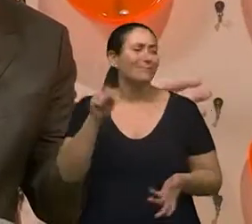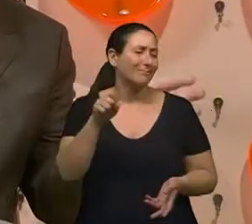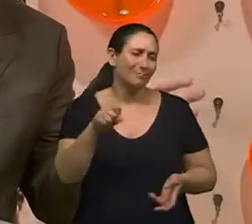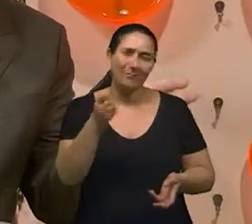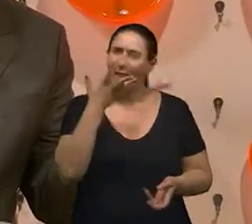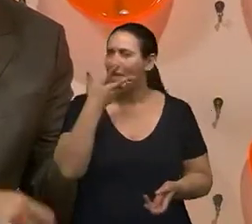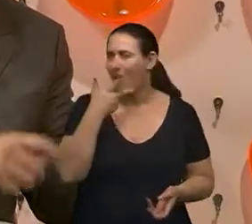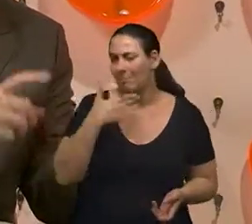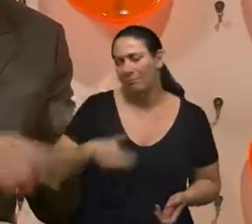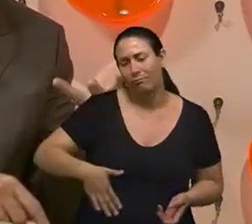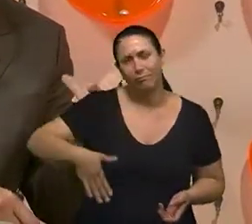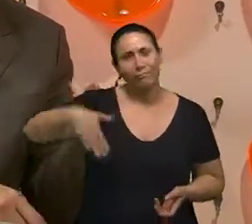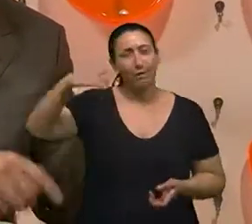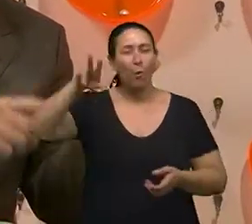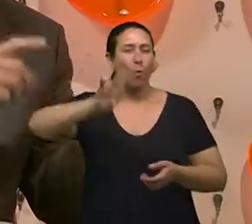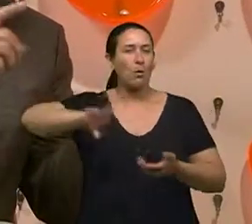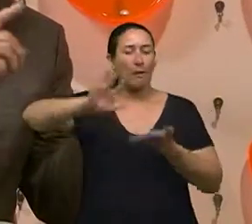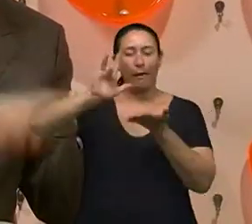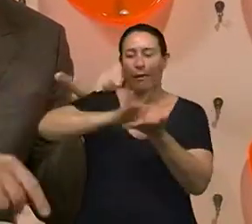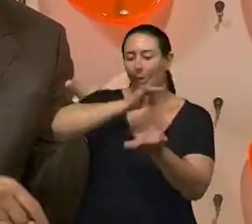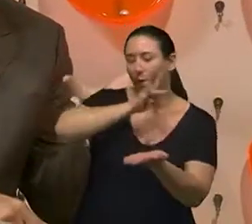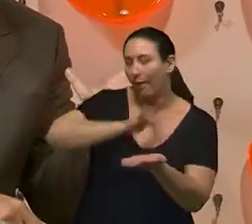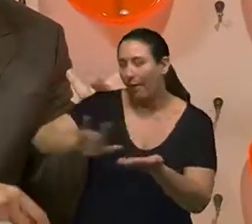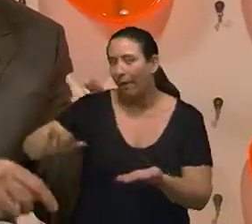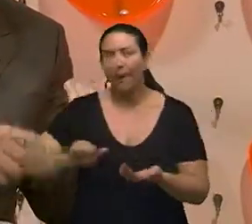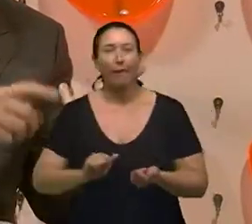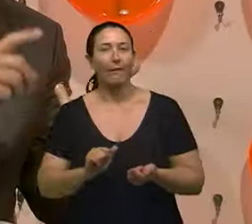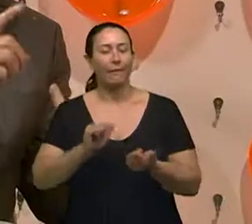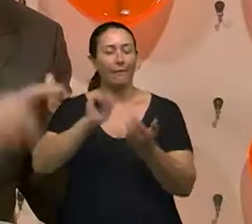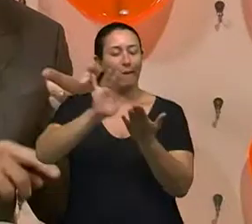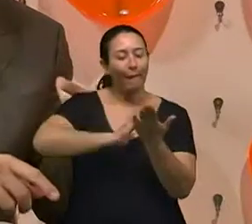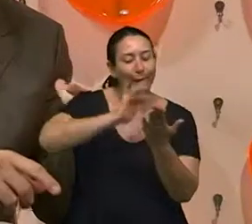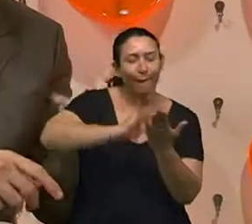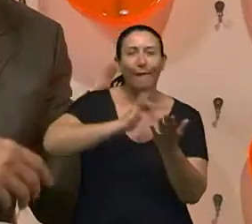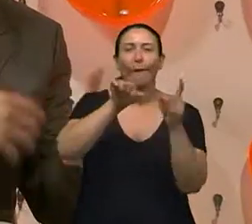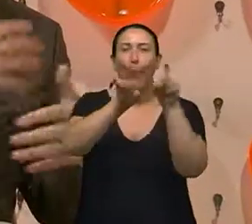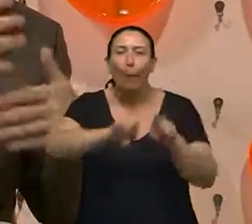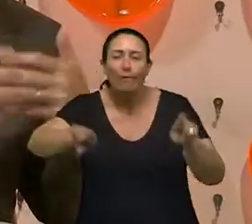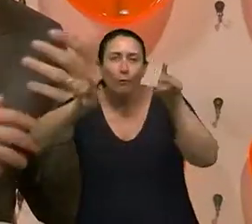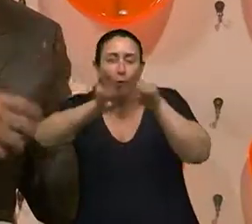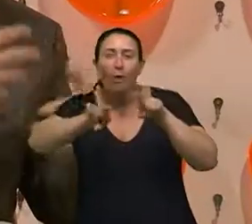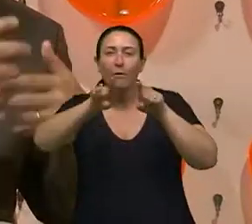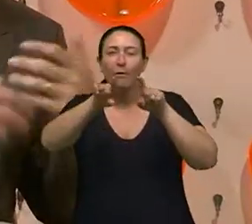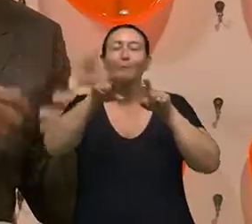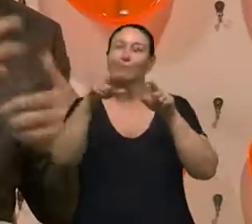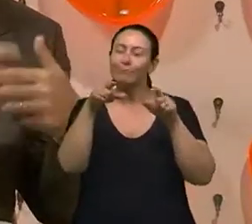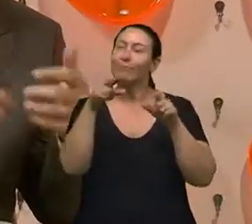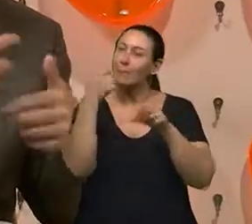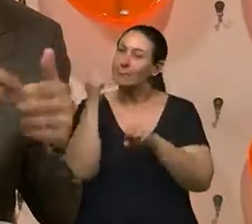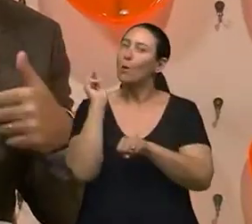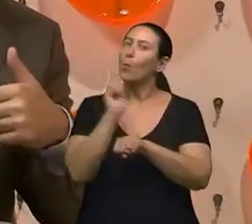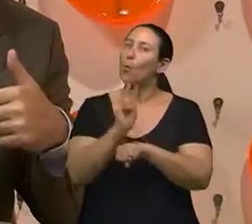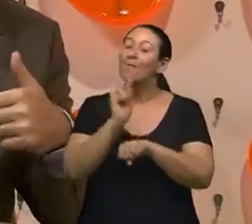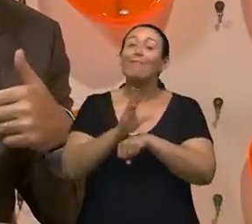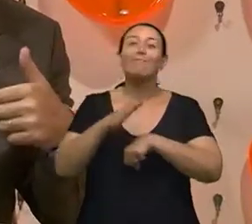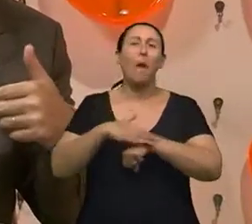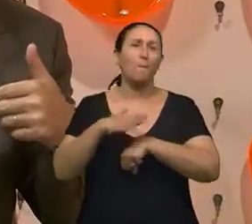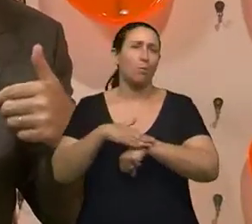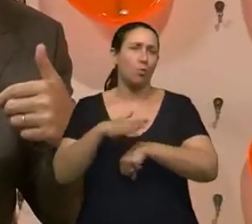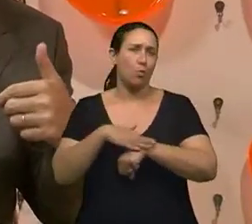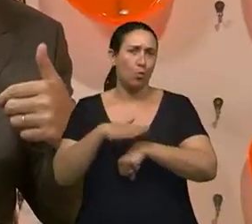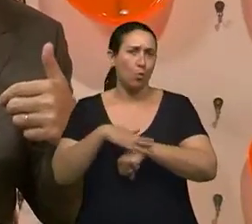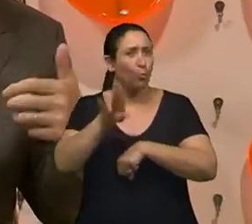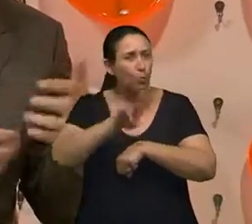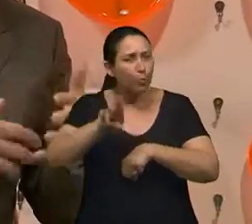desde a infância, se usando os tablets, os telefones, os smartphones e os próprios computadores, se deve cuidar no tempo de exposição